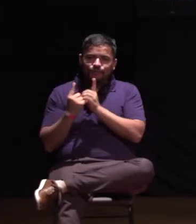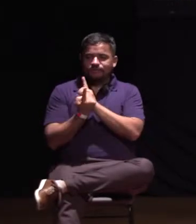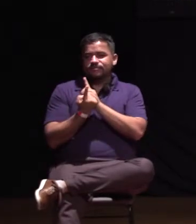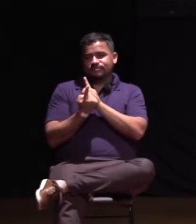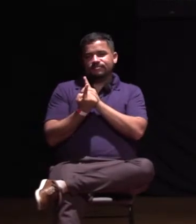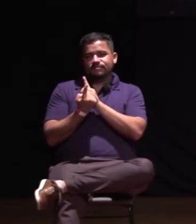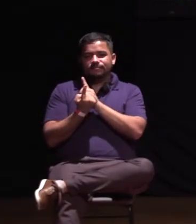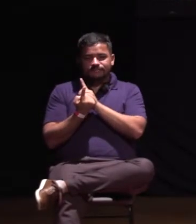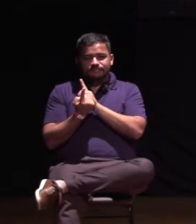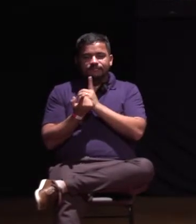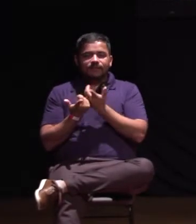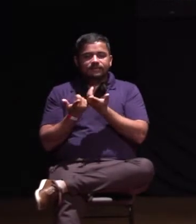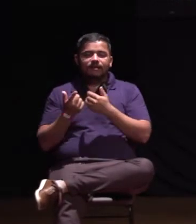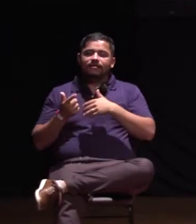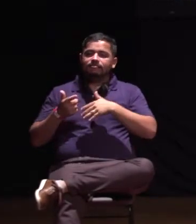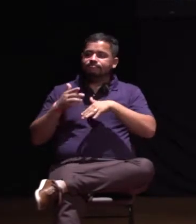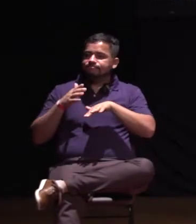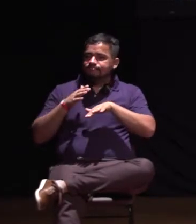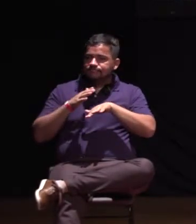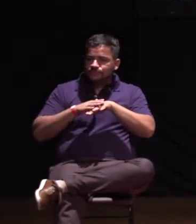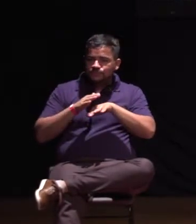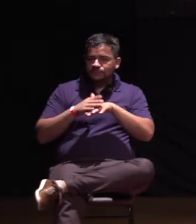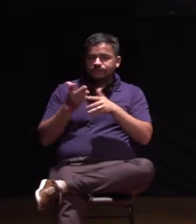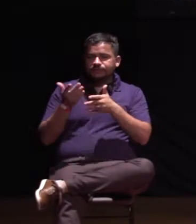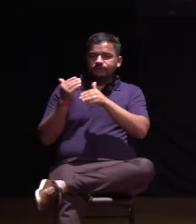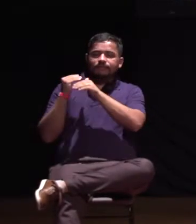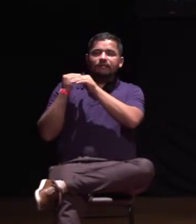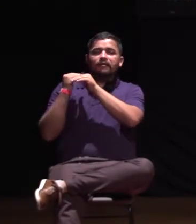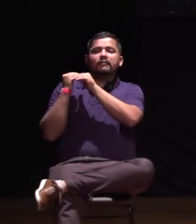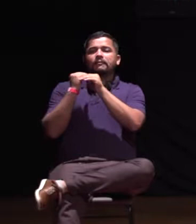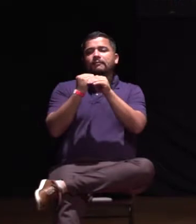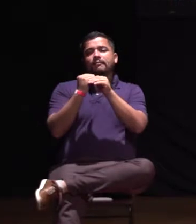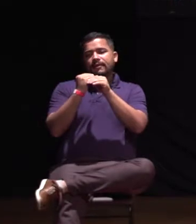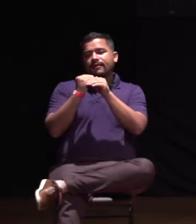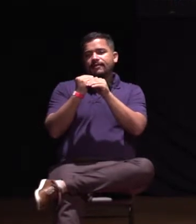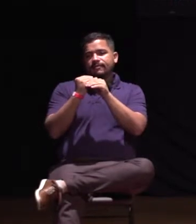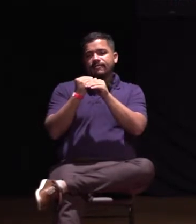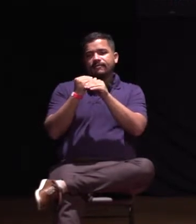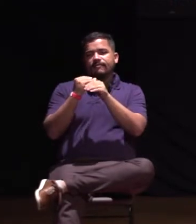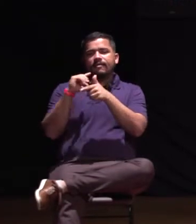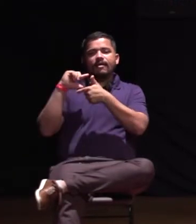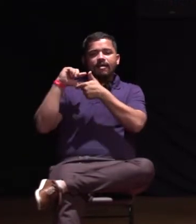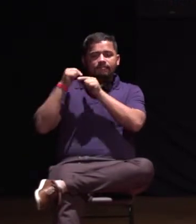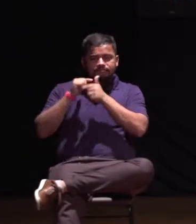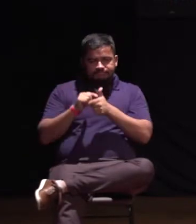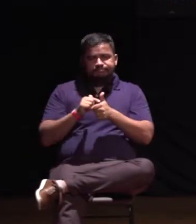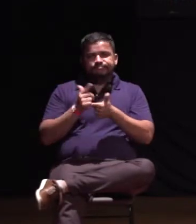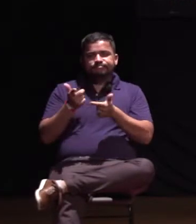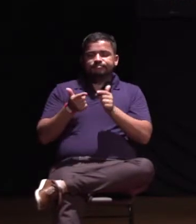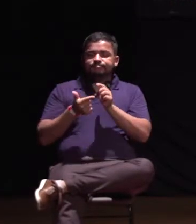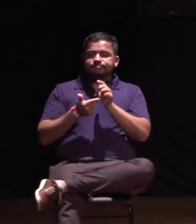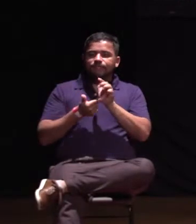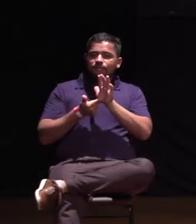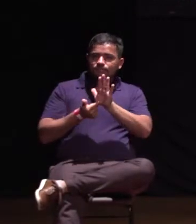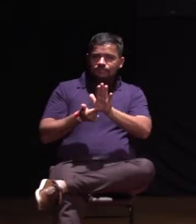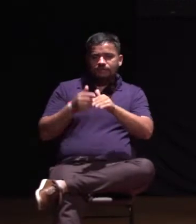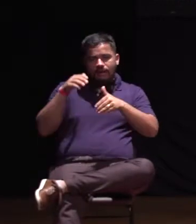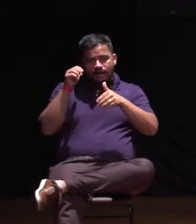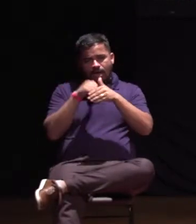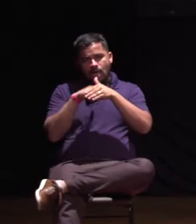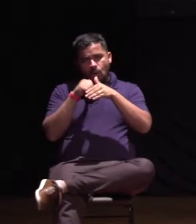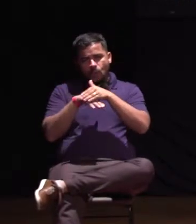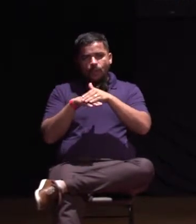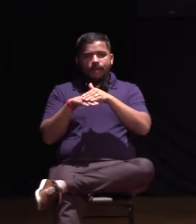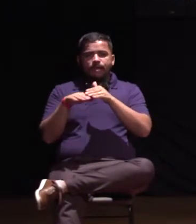parece, função tradicional do museu, que é conservar, colecionar e expor objetos,